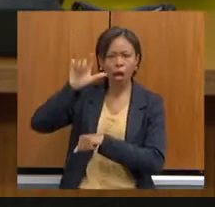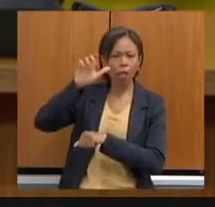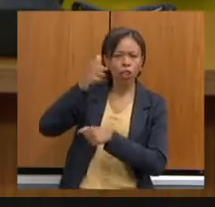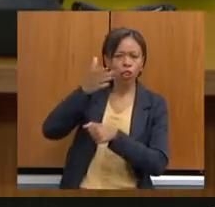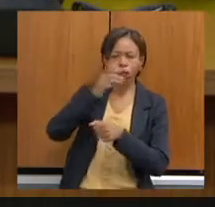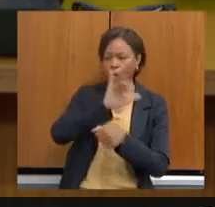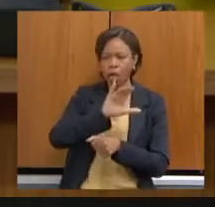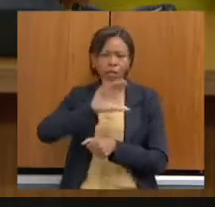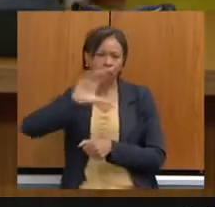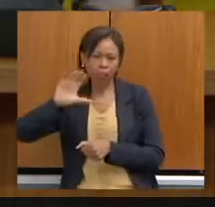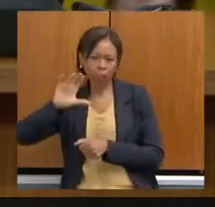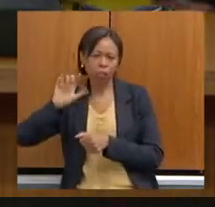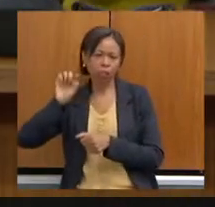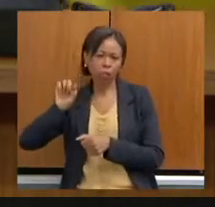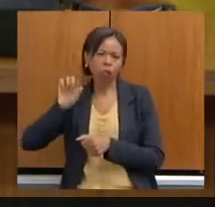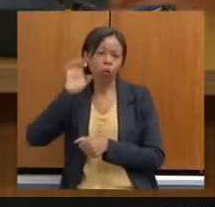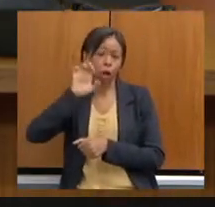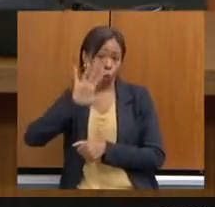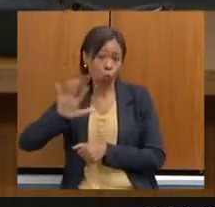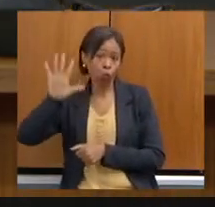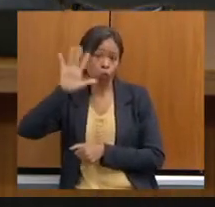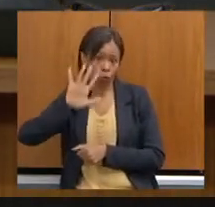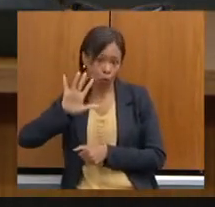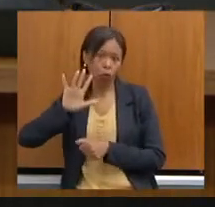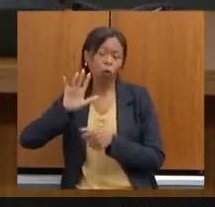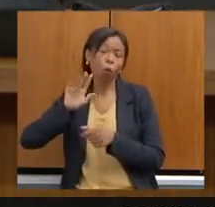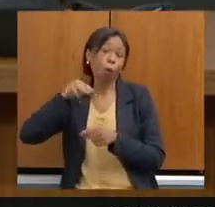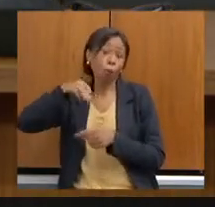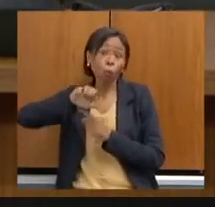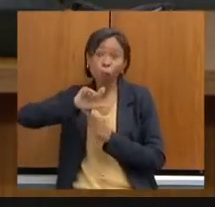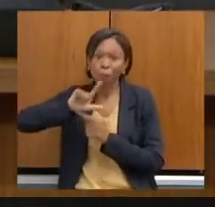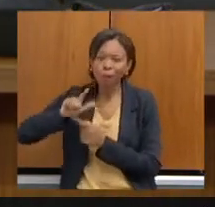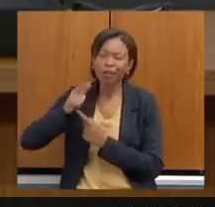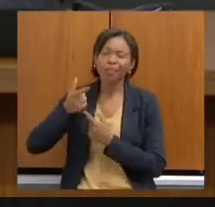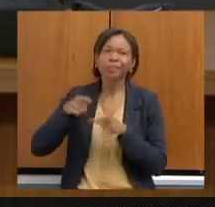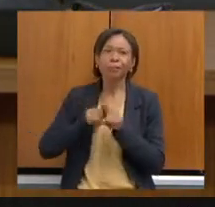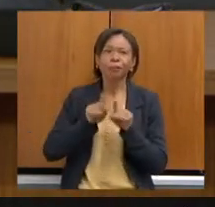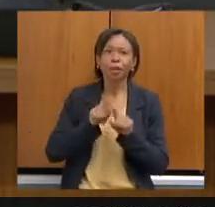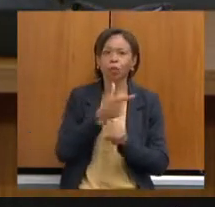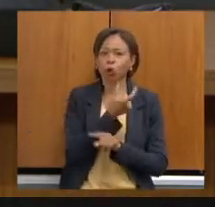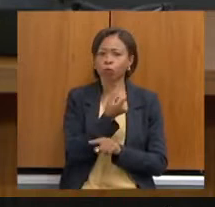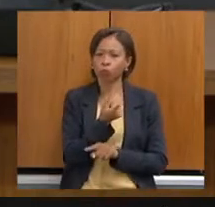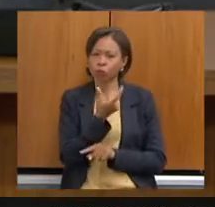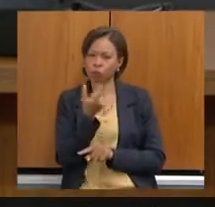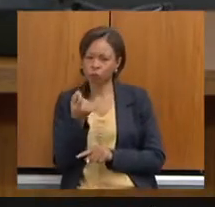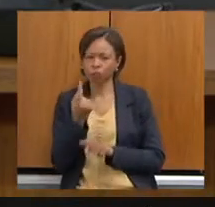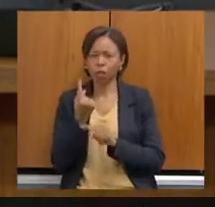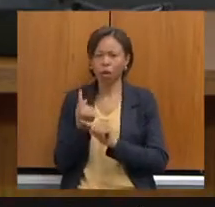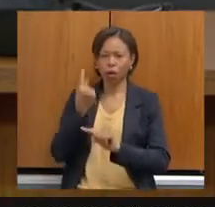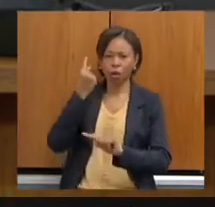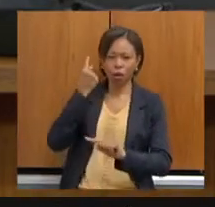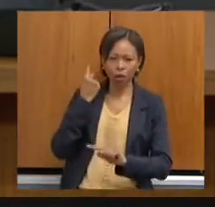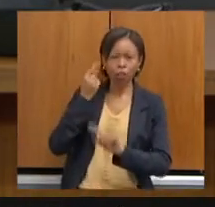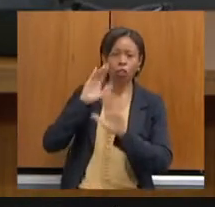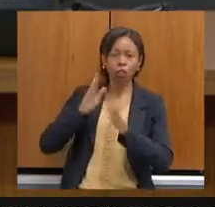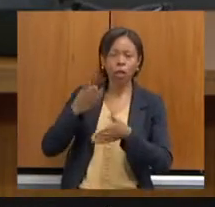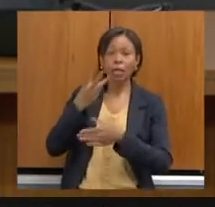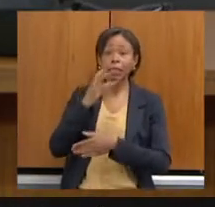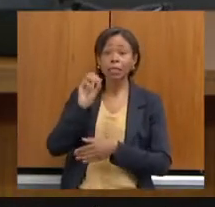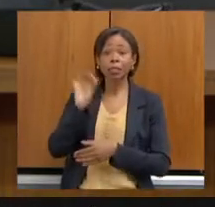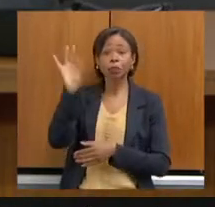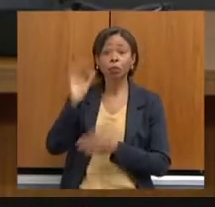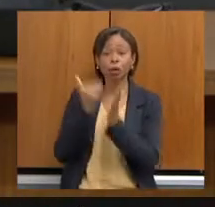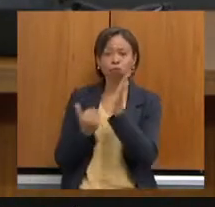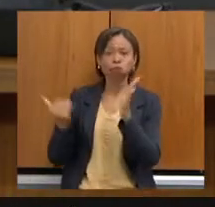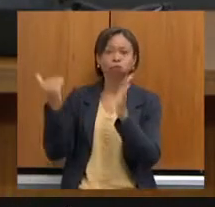a cadeia produtiva do Mel no ano de 2020 houve uma mesma demanda de trinta por cento de